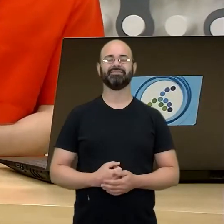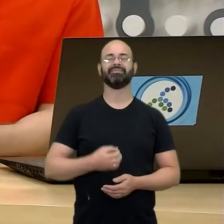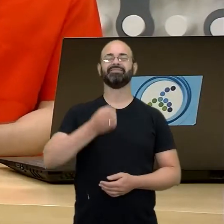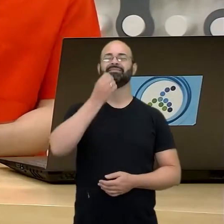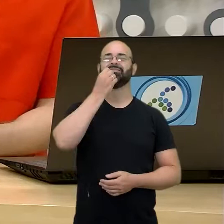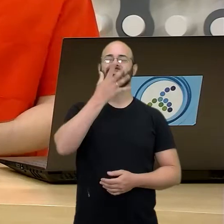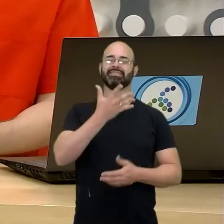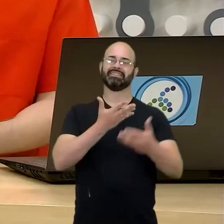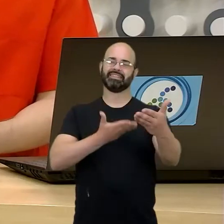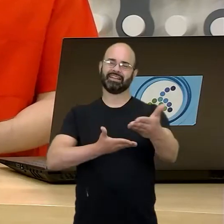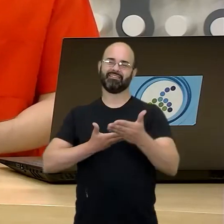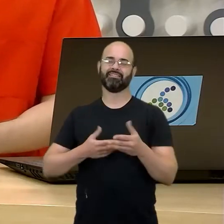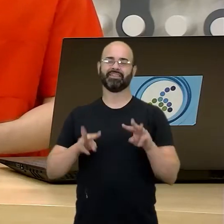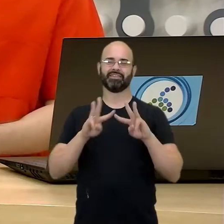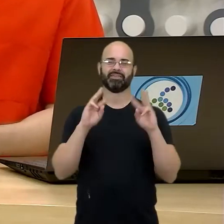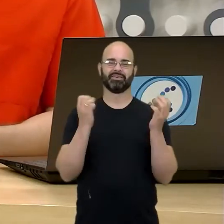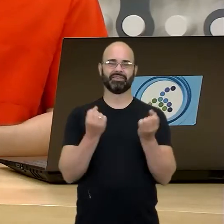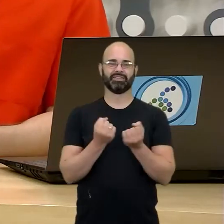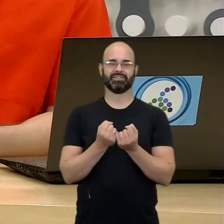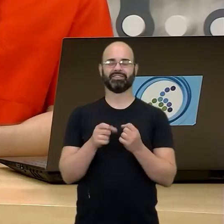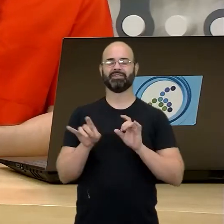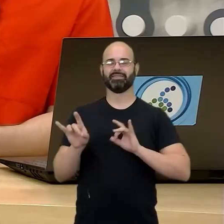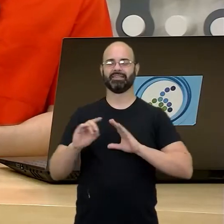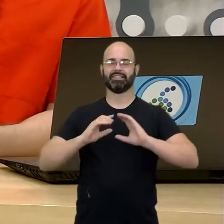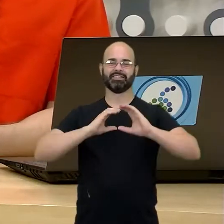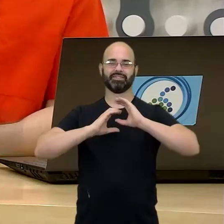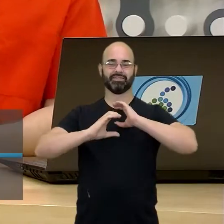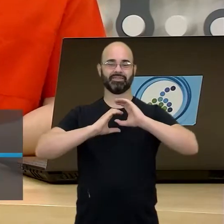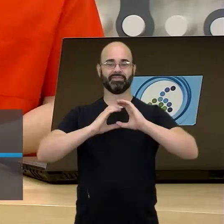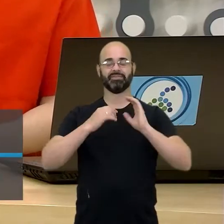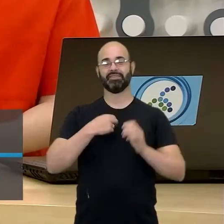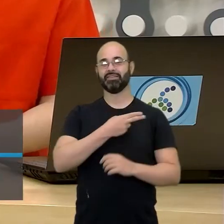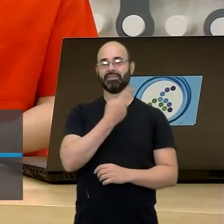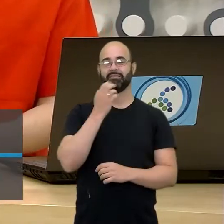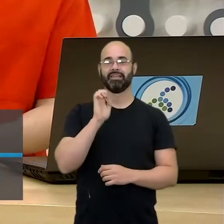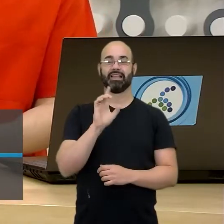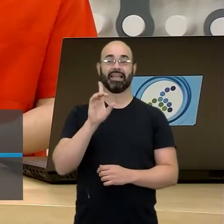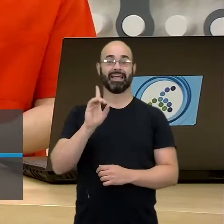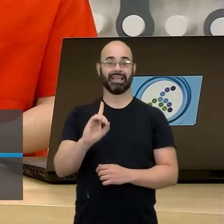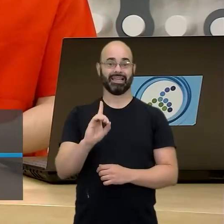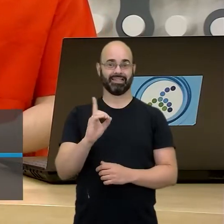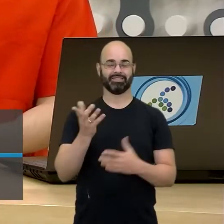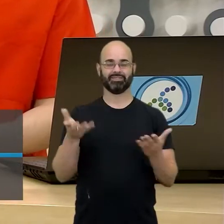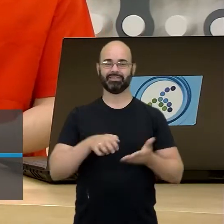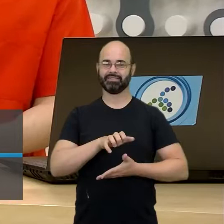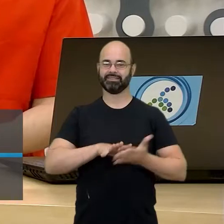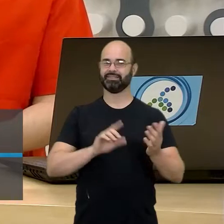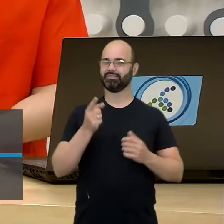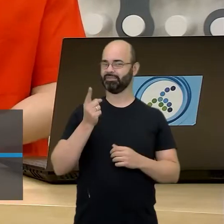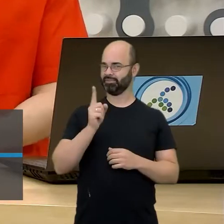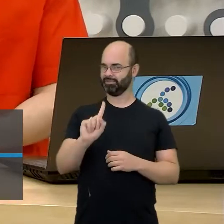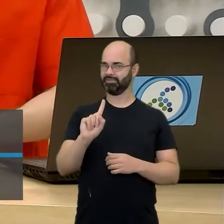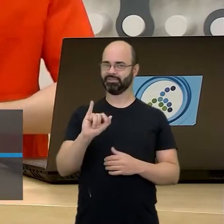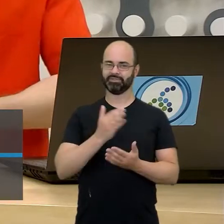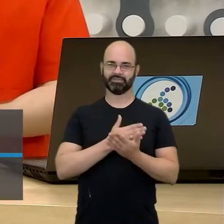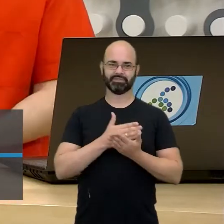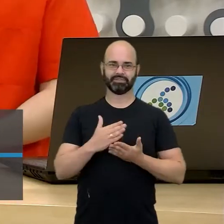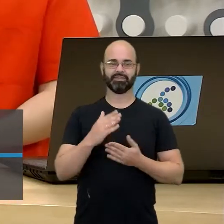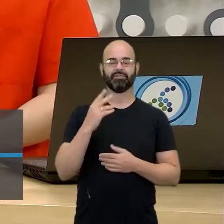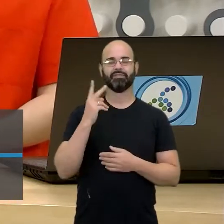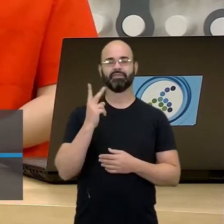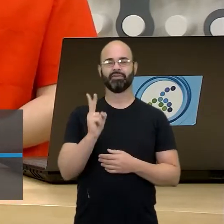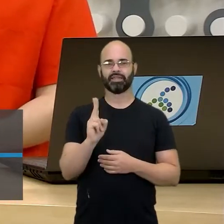Bem-vindos ao workshop de técnicas de comunicação. Meu nome é Ed, hoje a gente vai trabalhar a atividade 1, introdução 2. A gente vai